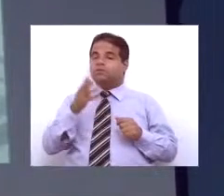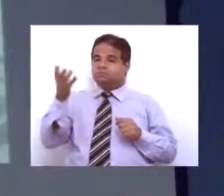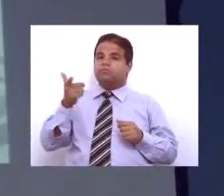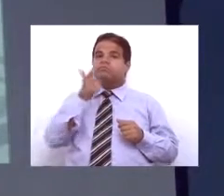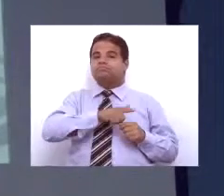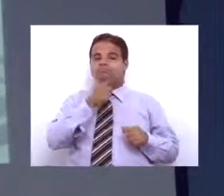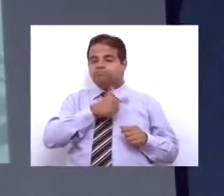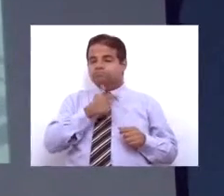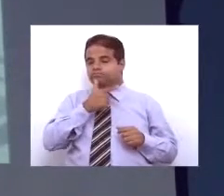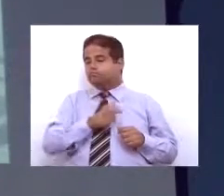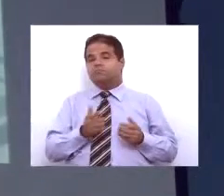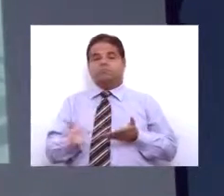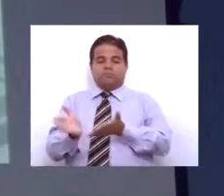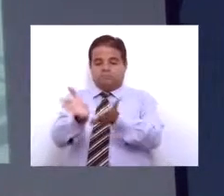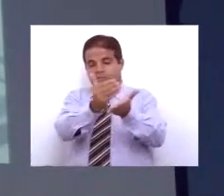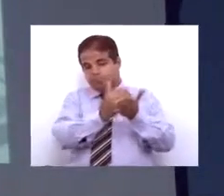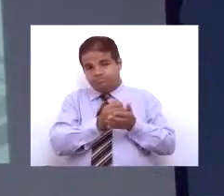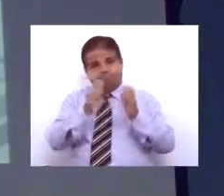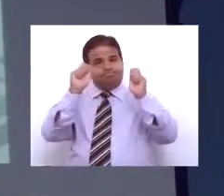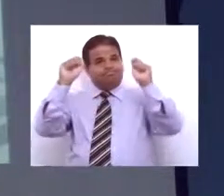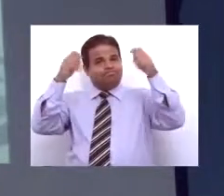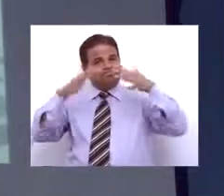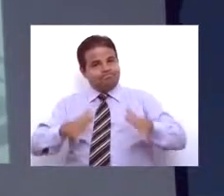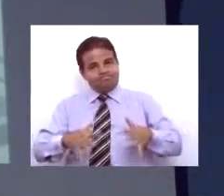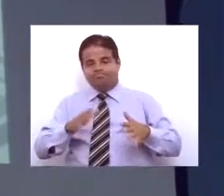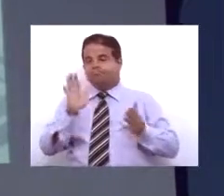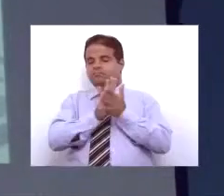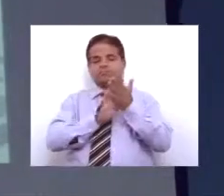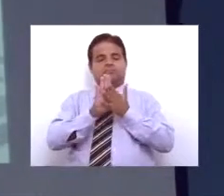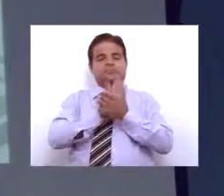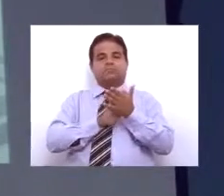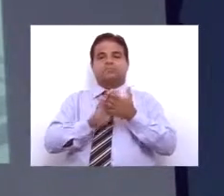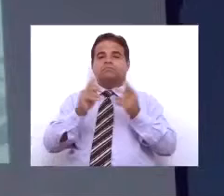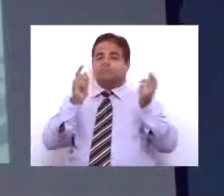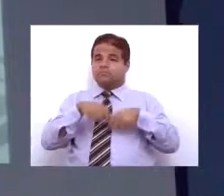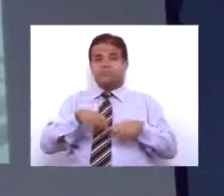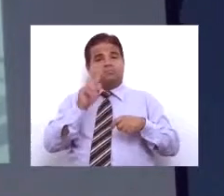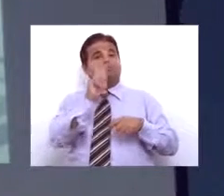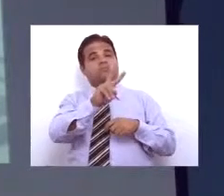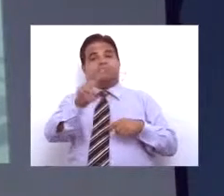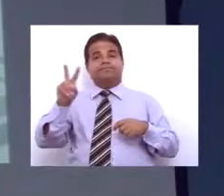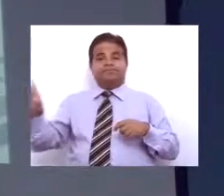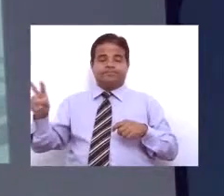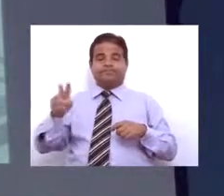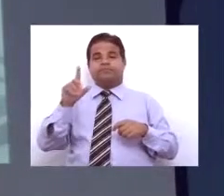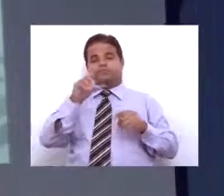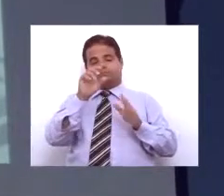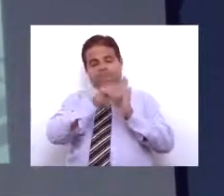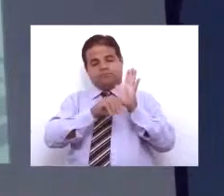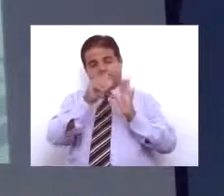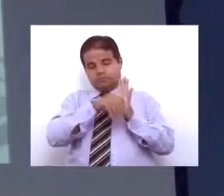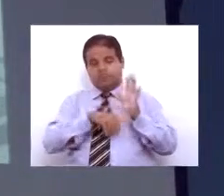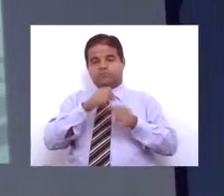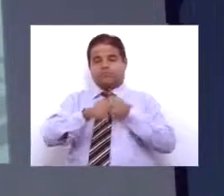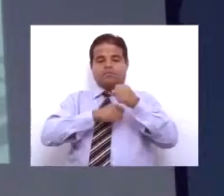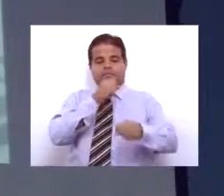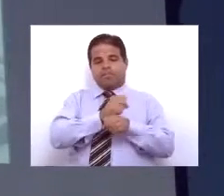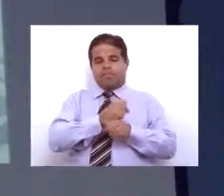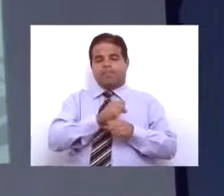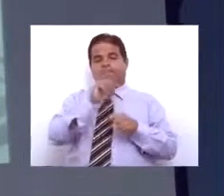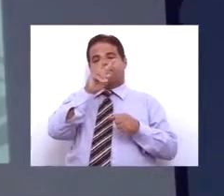municipal não tem caído podemos identificá lá que a receita orçamentária do ano de